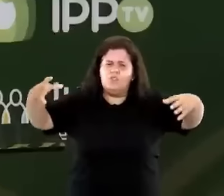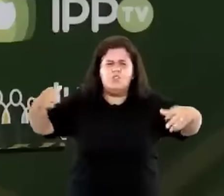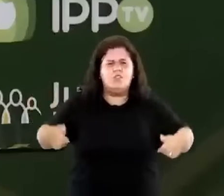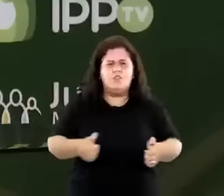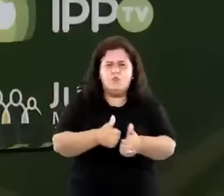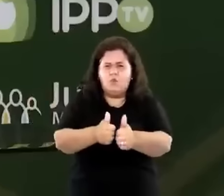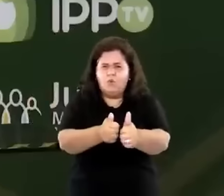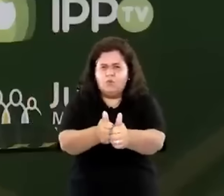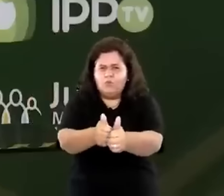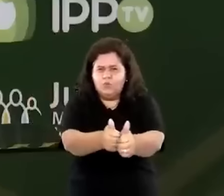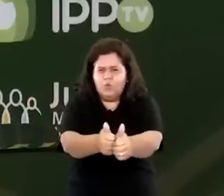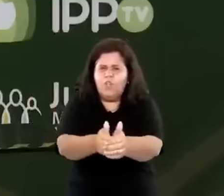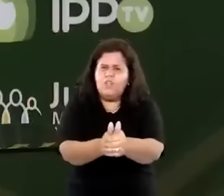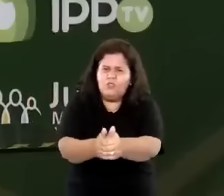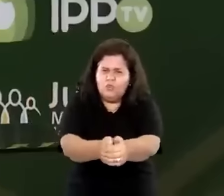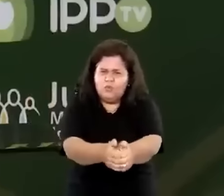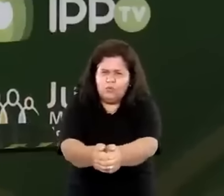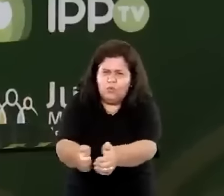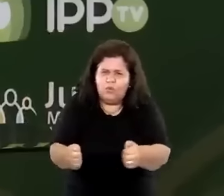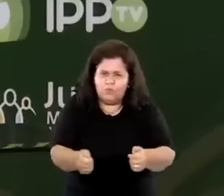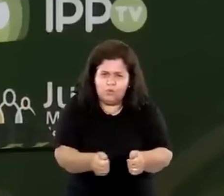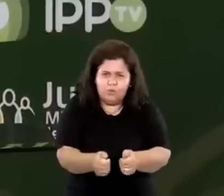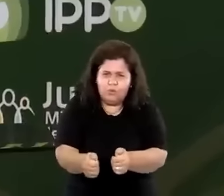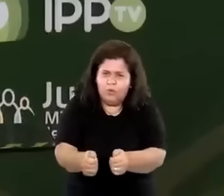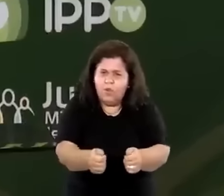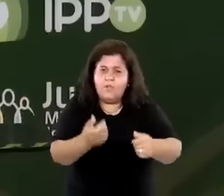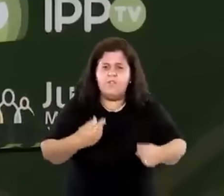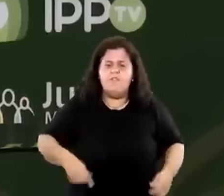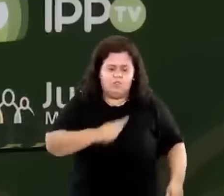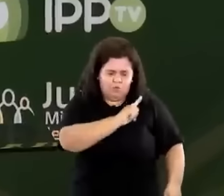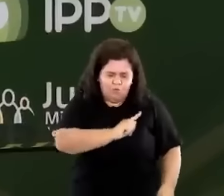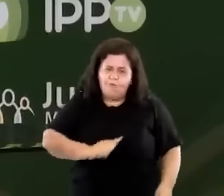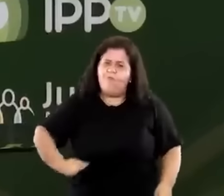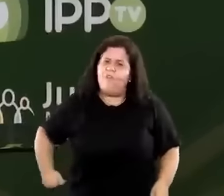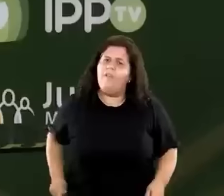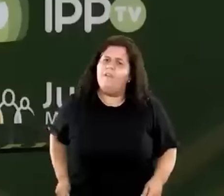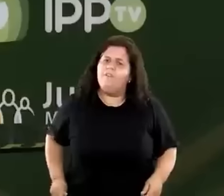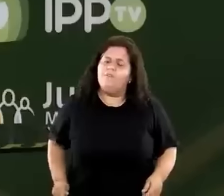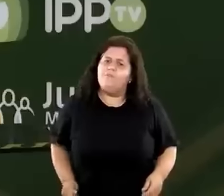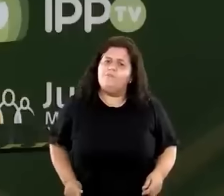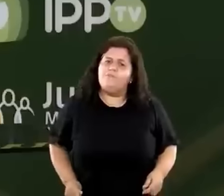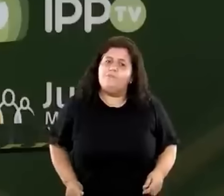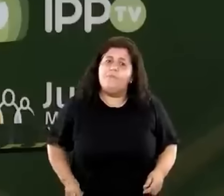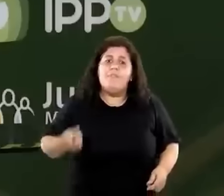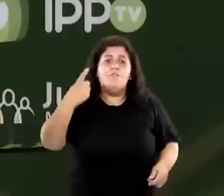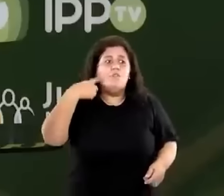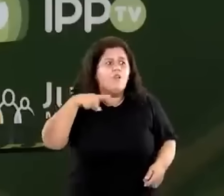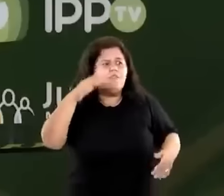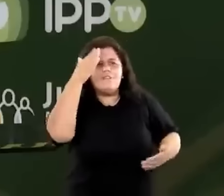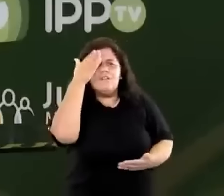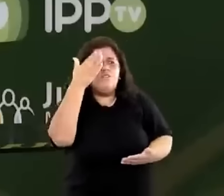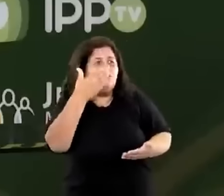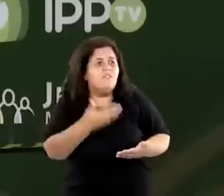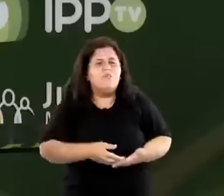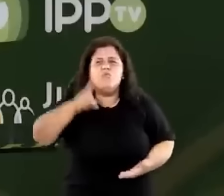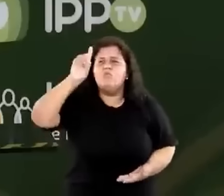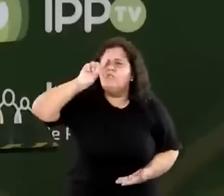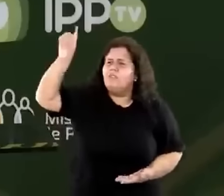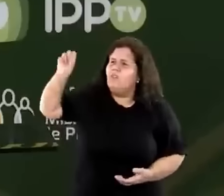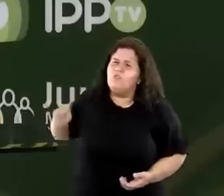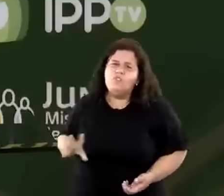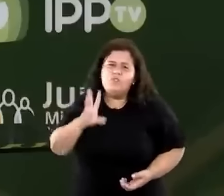controle Trono fala de governo o que Apocalipse retrata para nós irmãos É Que Nós cremos no Deus todo